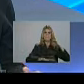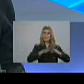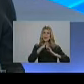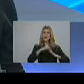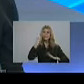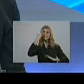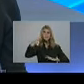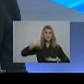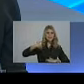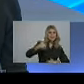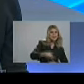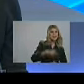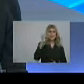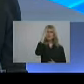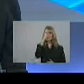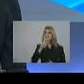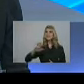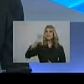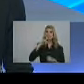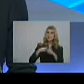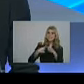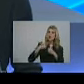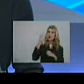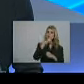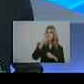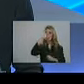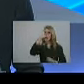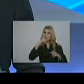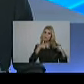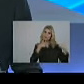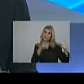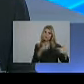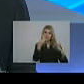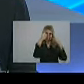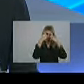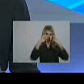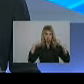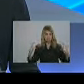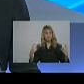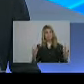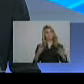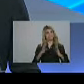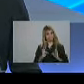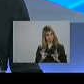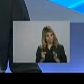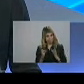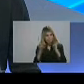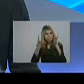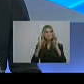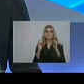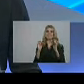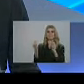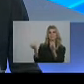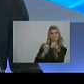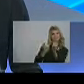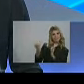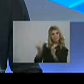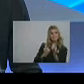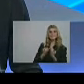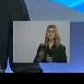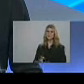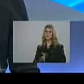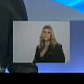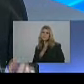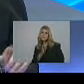exercidas no Brasil nas cidades que conseguiram resolver uma série de violências. Com tecnologia, com informação, com